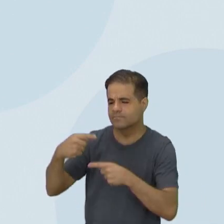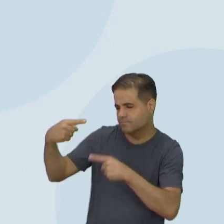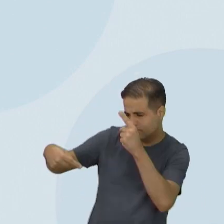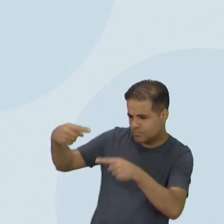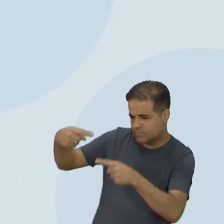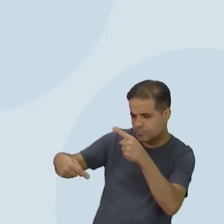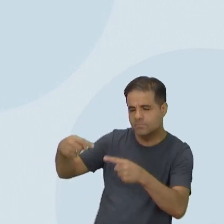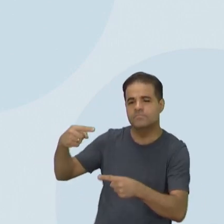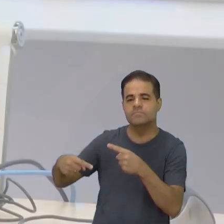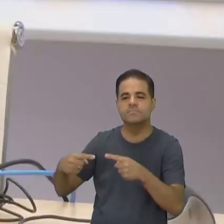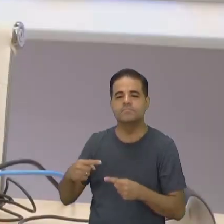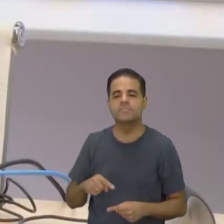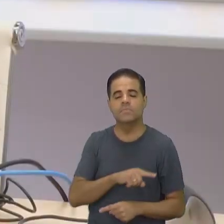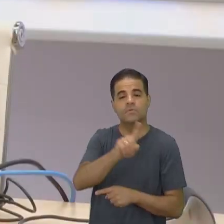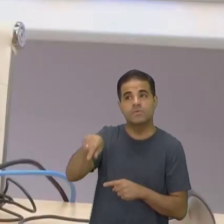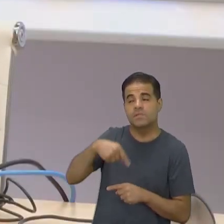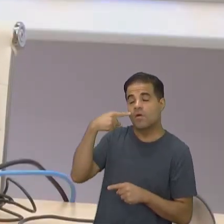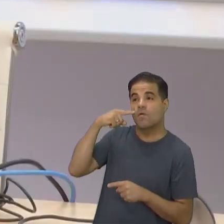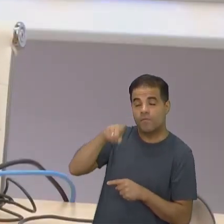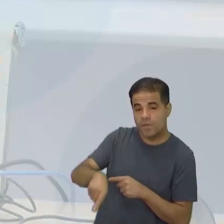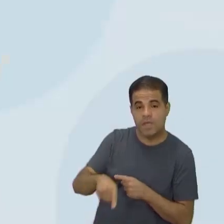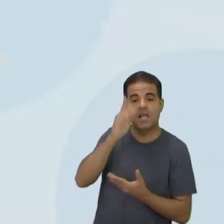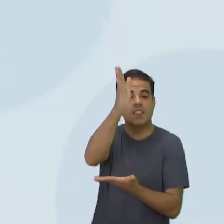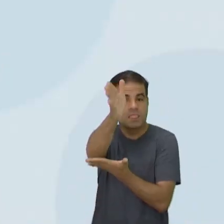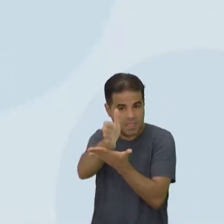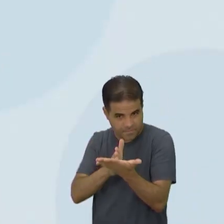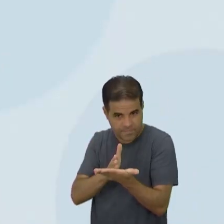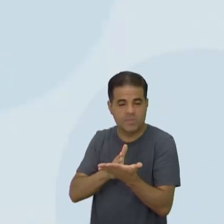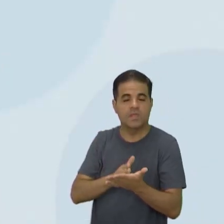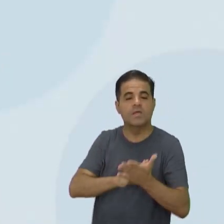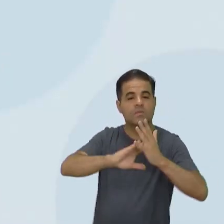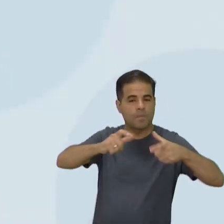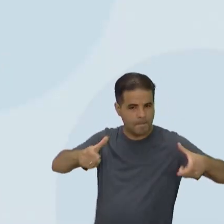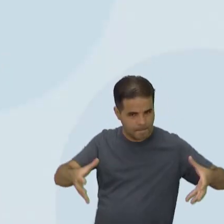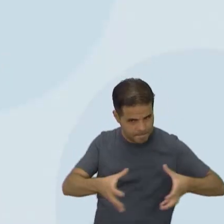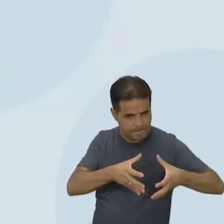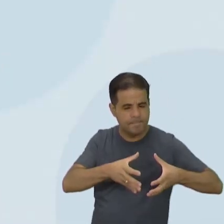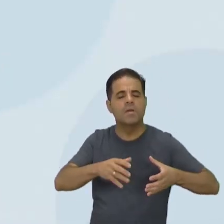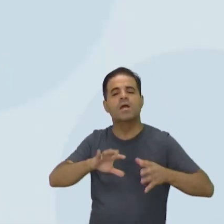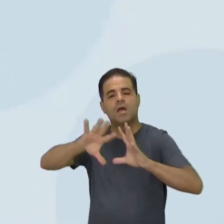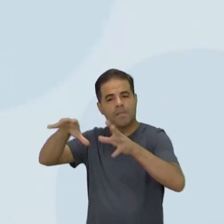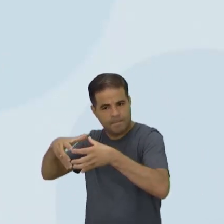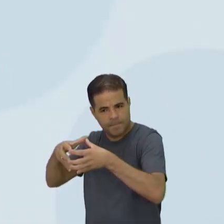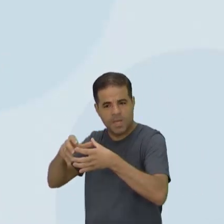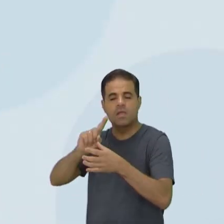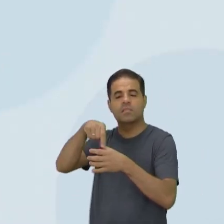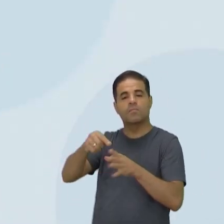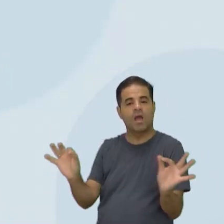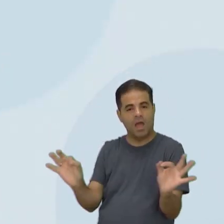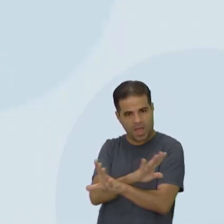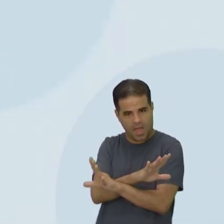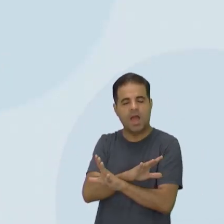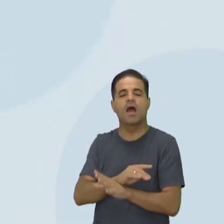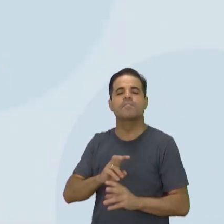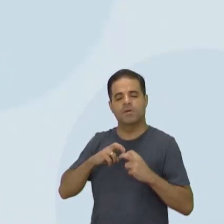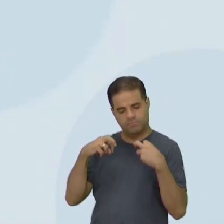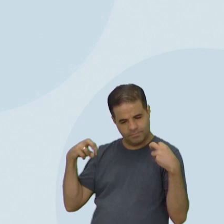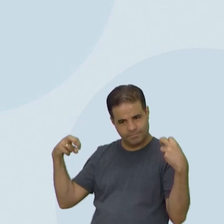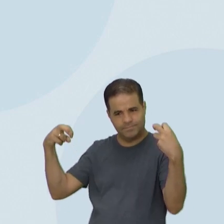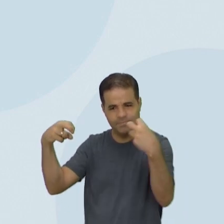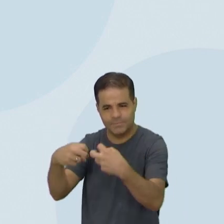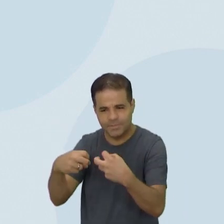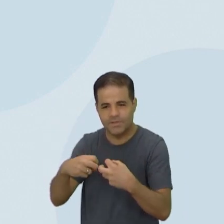debate. Então, vocês estão vendo aí divididos em estações pequenas, mas ao final, depois que termina essa rodada